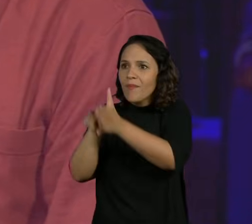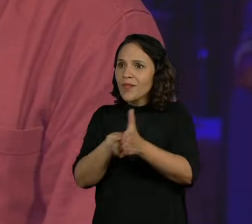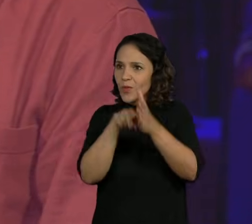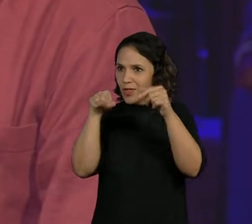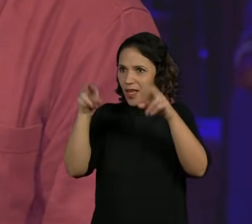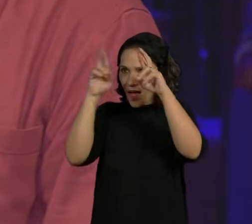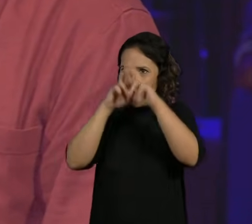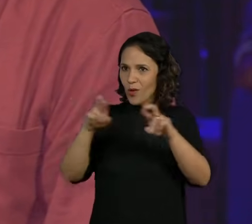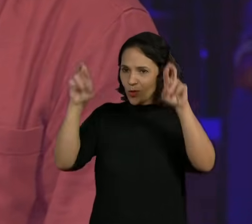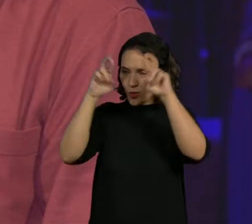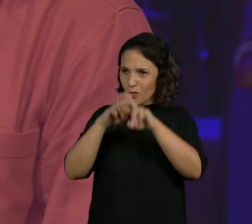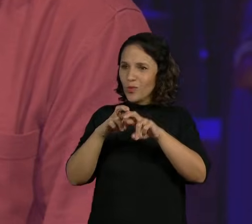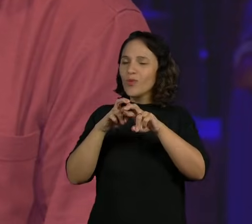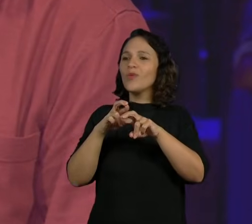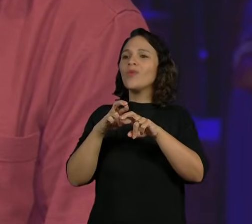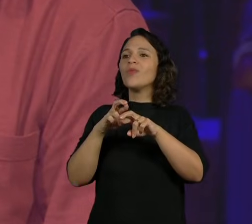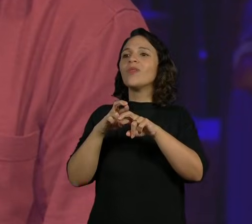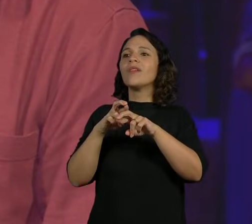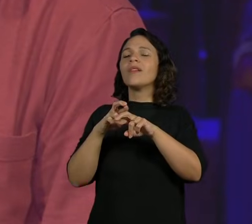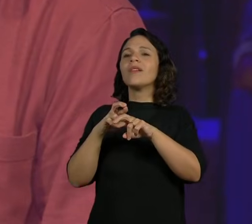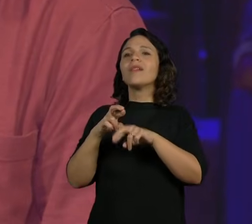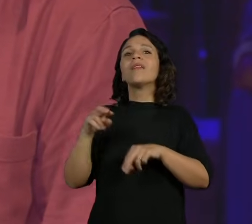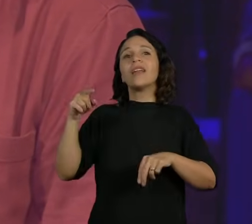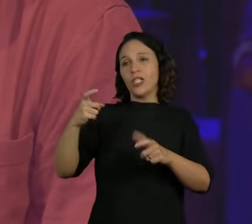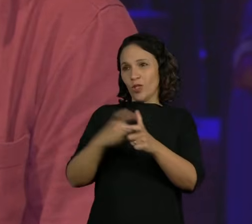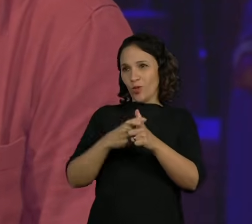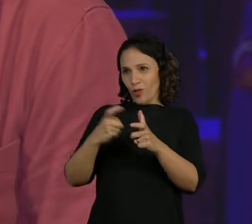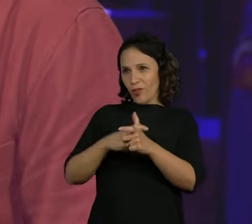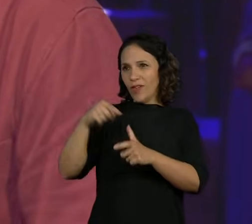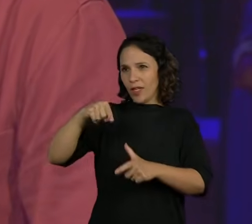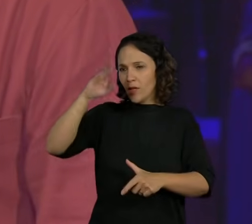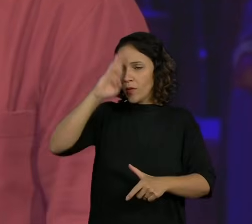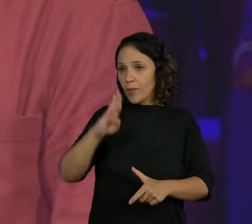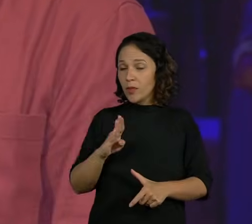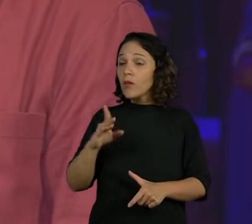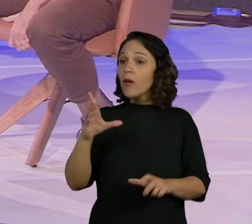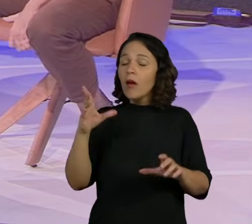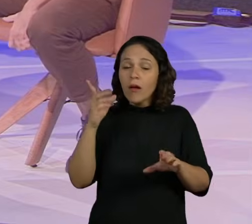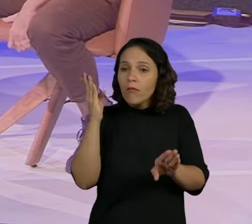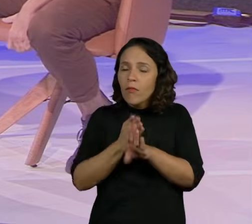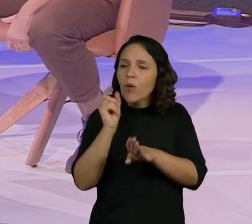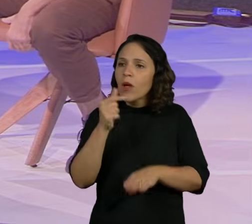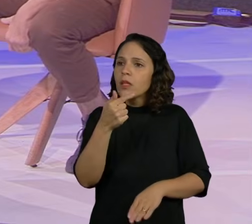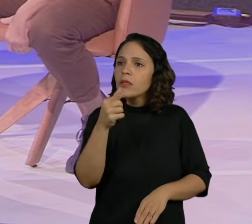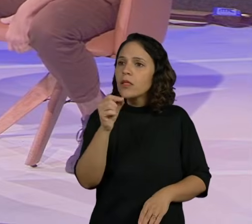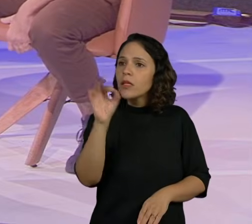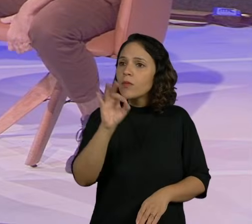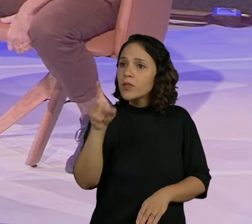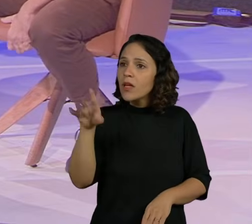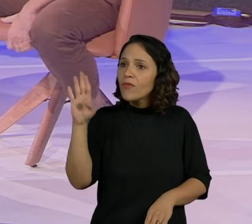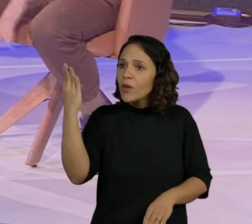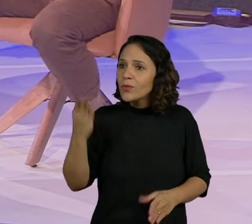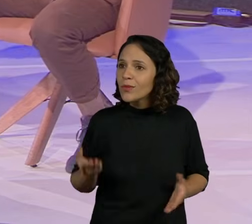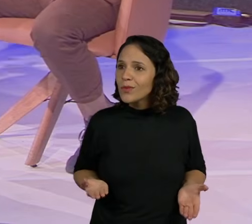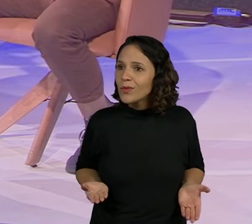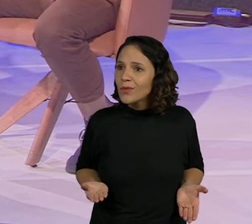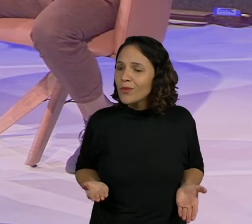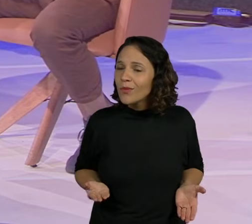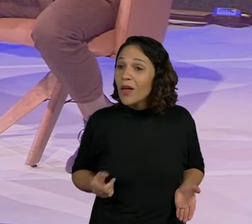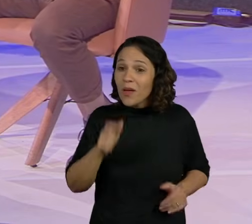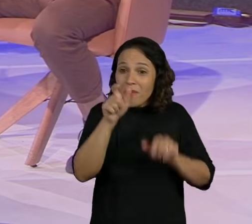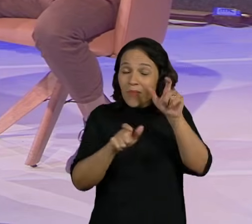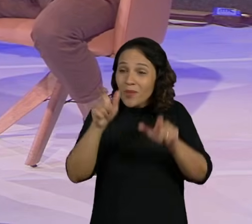auditoria da dívida e ele viu que 70% era fraude. Quem estuda a nossa dívida diz